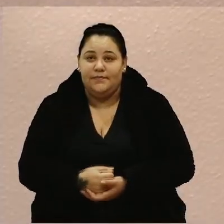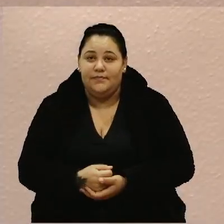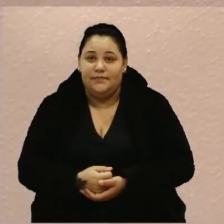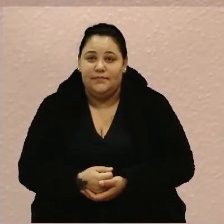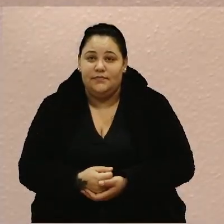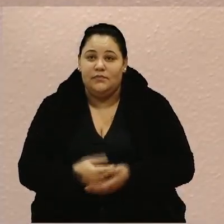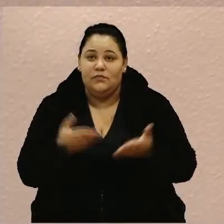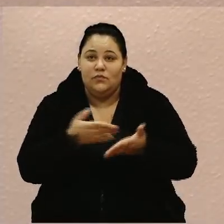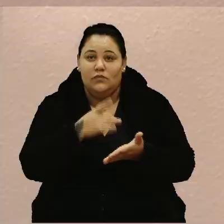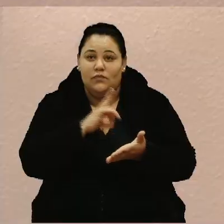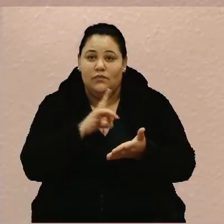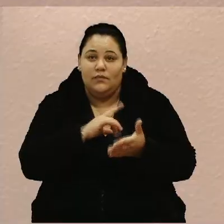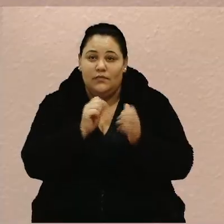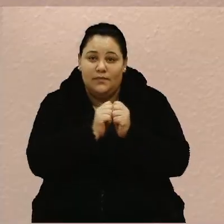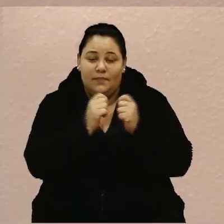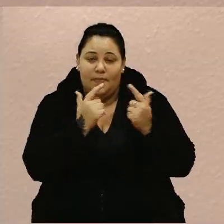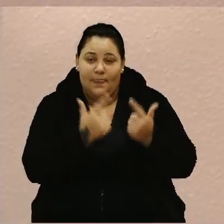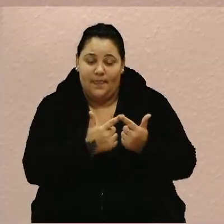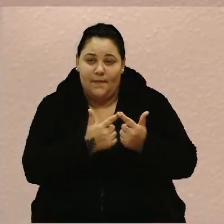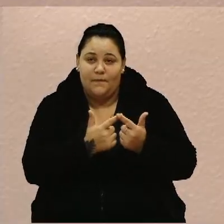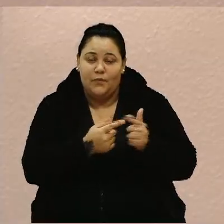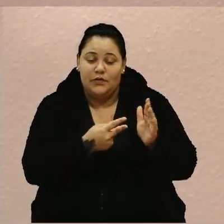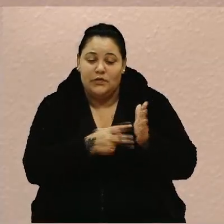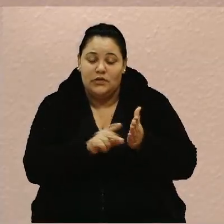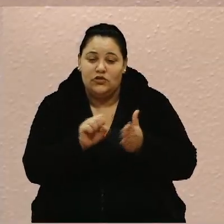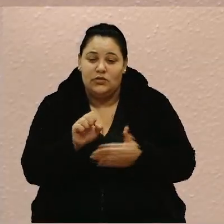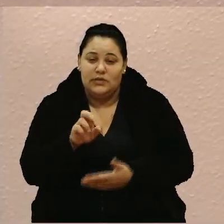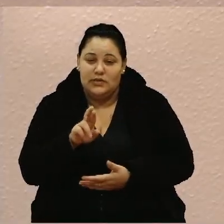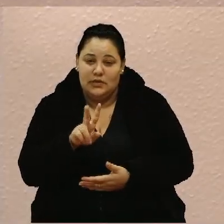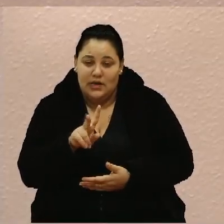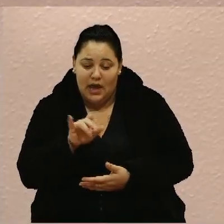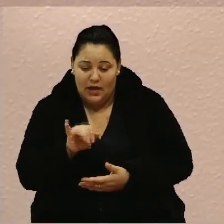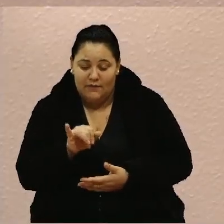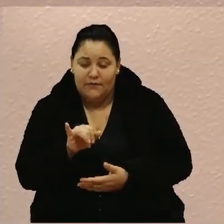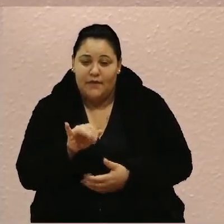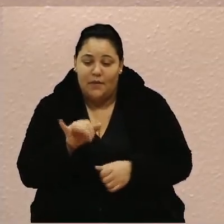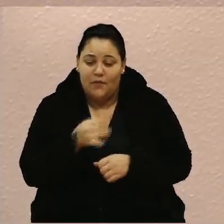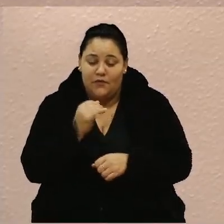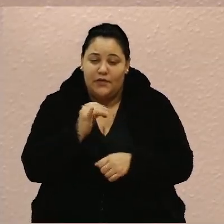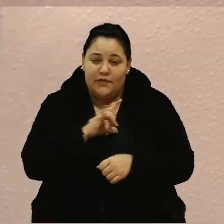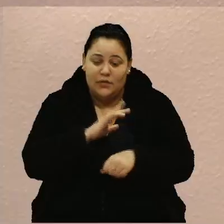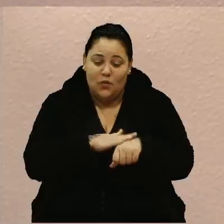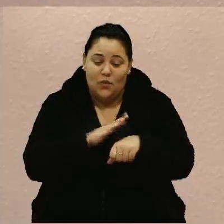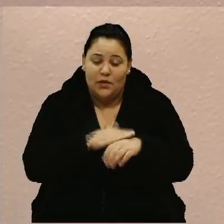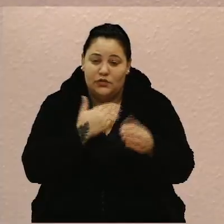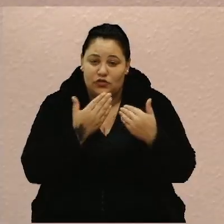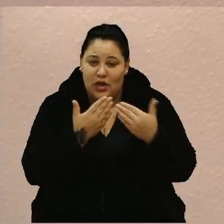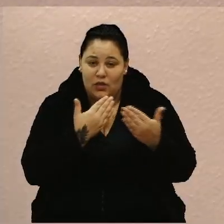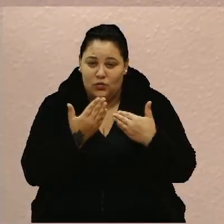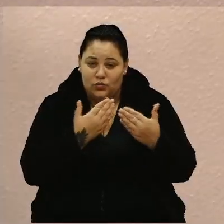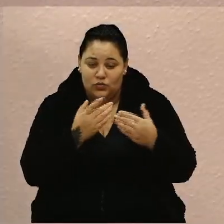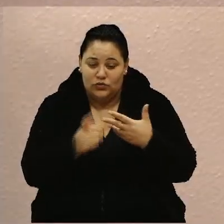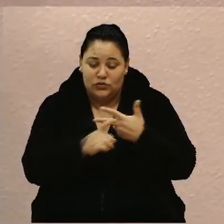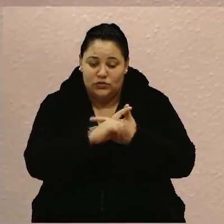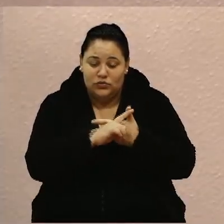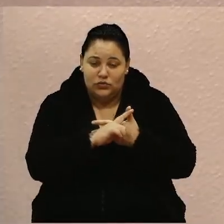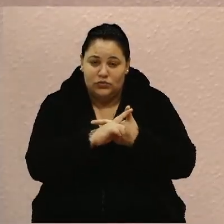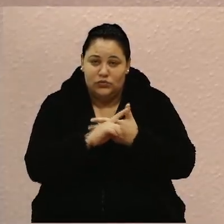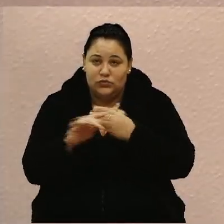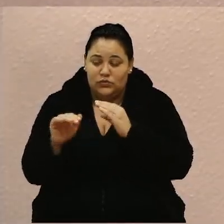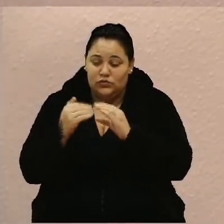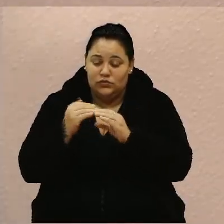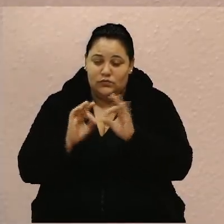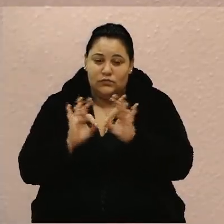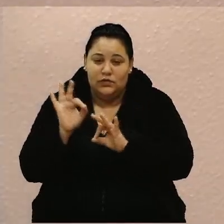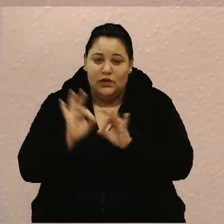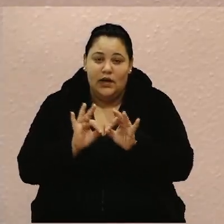assembleia do Sindserv. Vou aproveitar que vai haver esse momento de diálogo com o Executivo na segunda sobre os projetos mandados para cá,